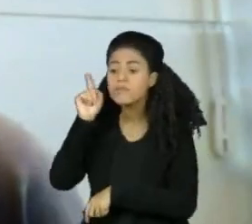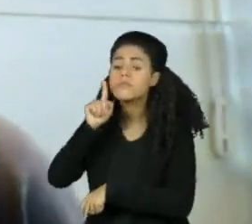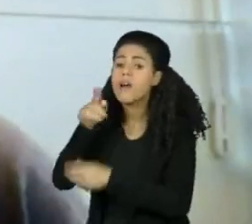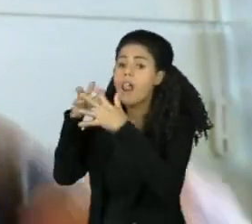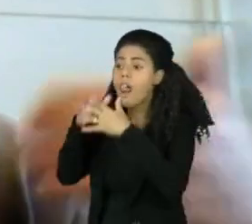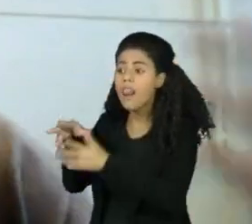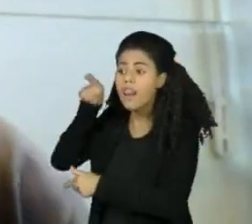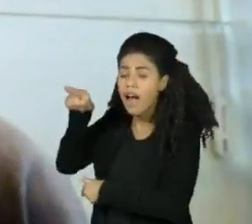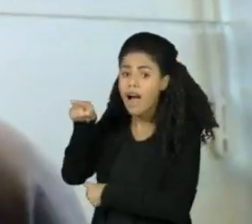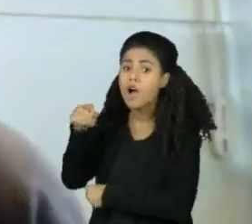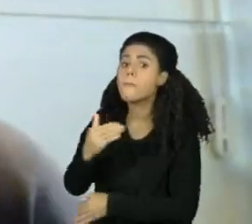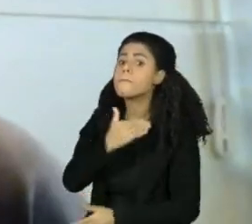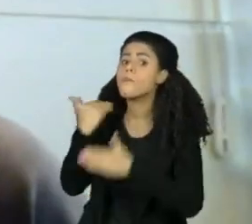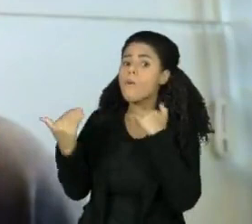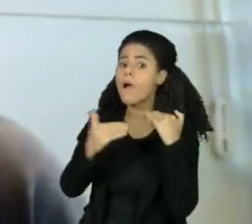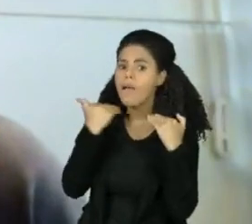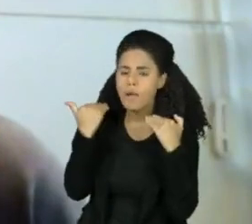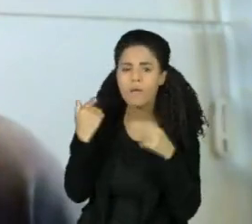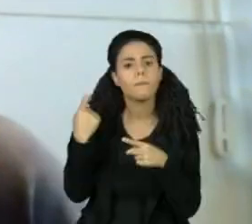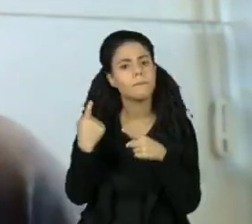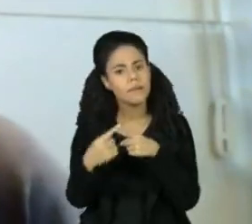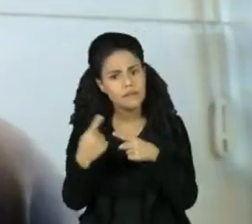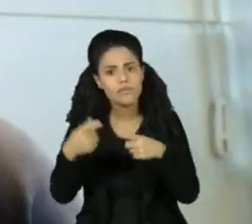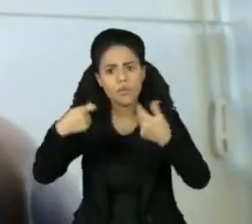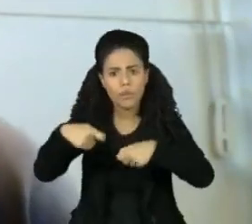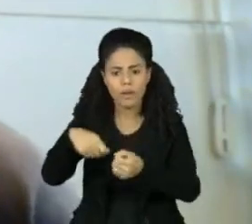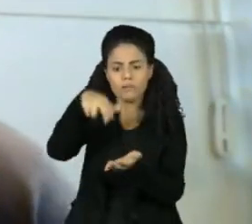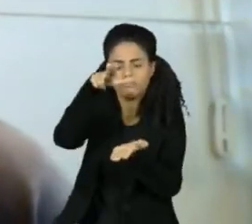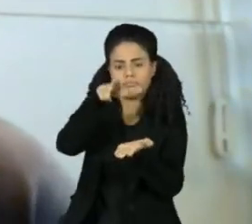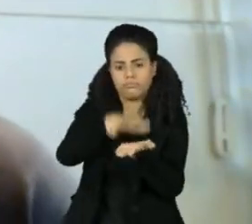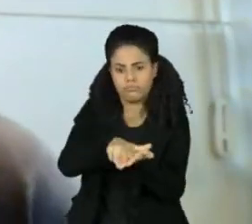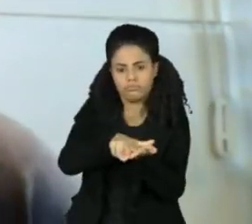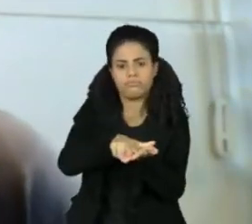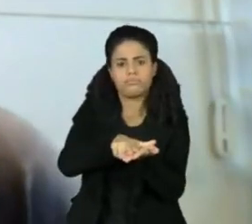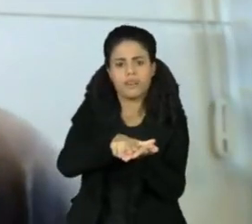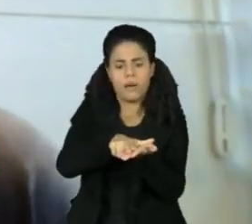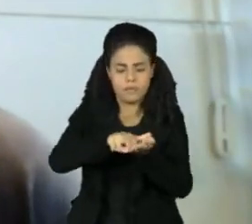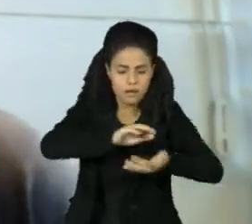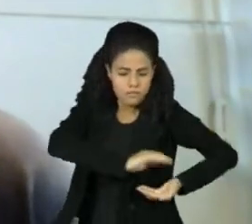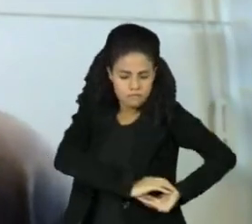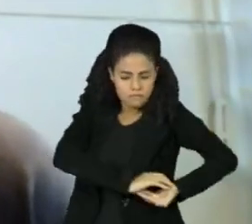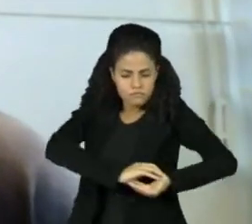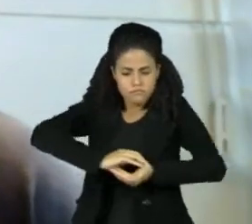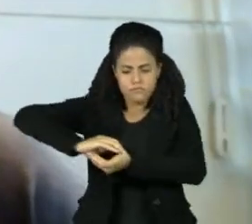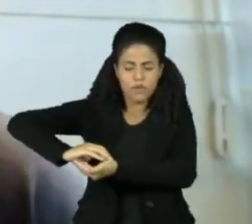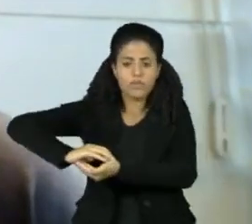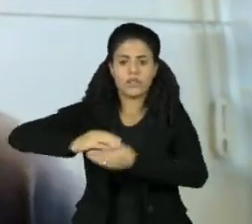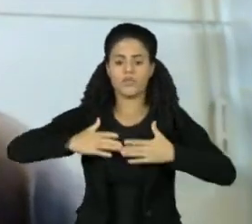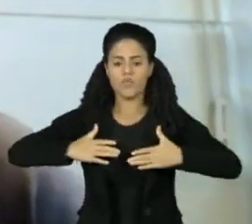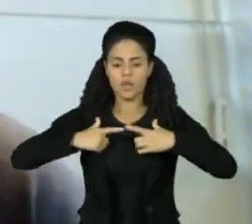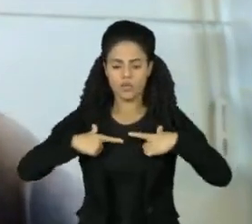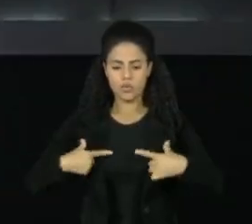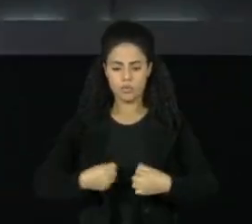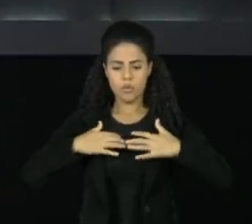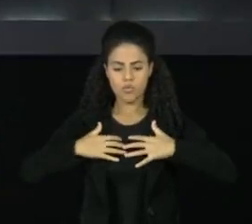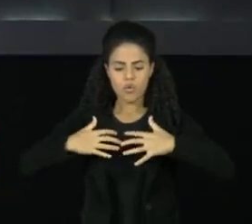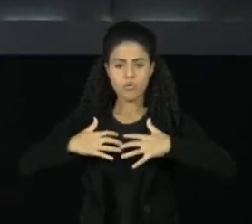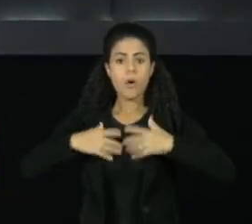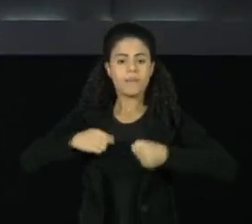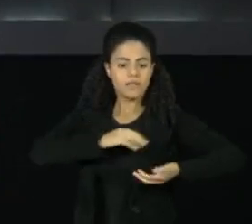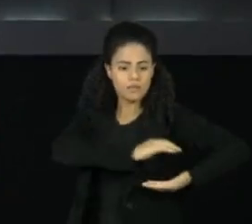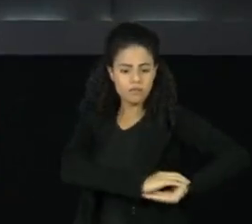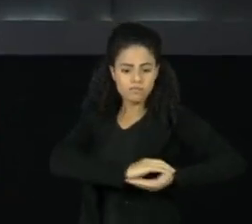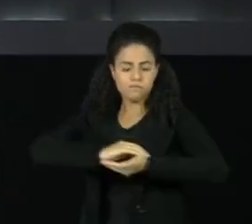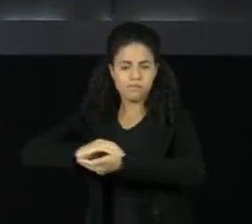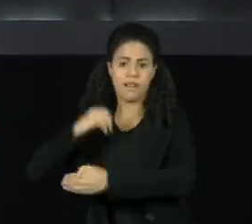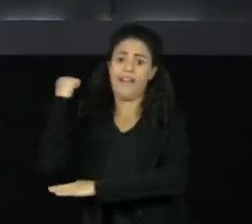pessoas que tiveram necessidade, inclusive, de ser submetidas a transplante pulmonar. Então, é uma doença muito grave e que é um